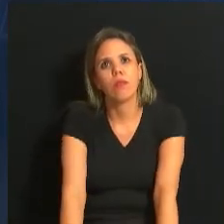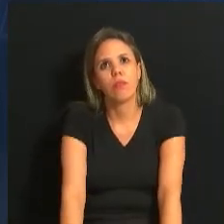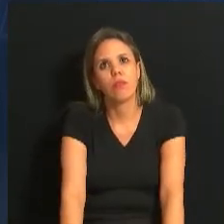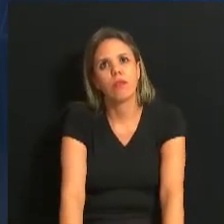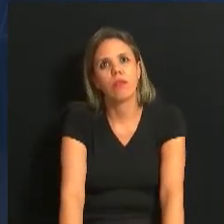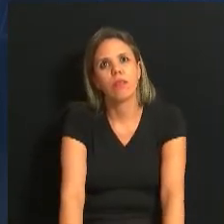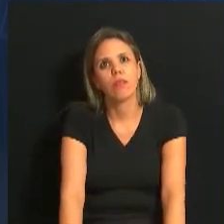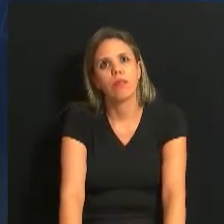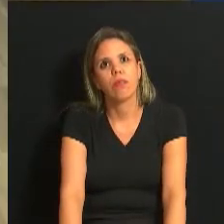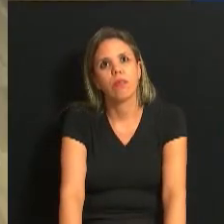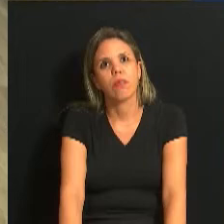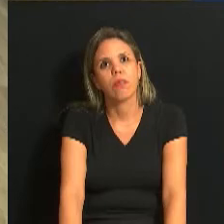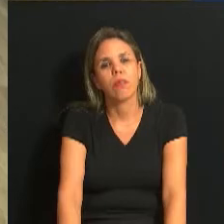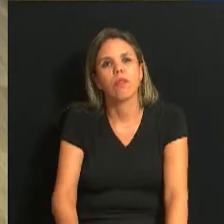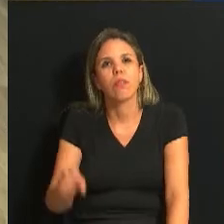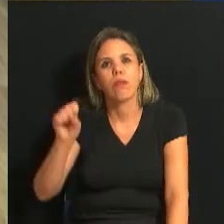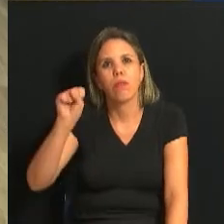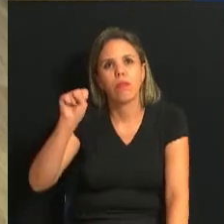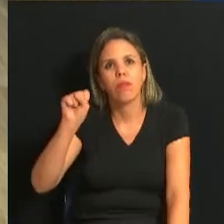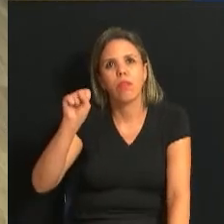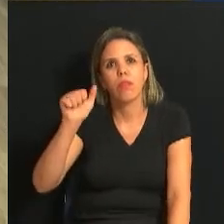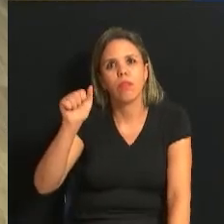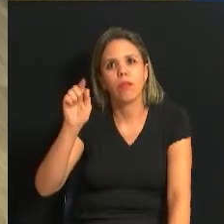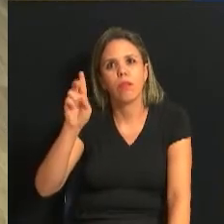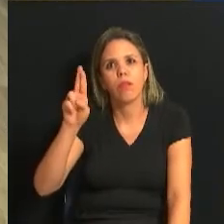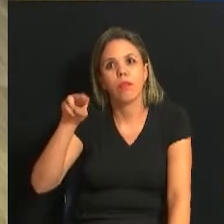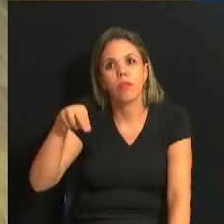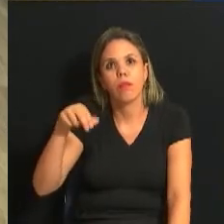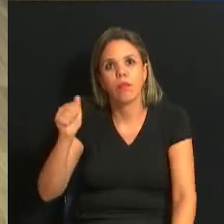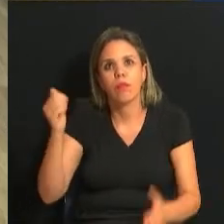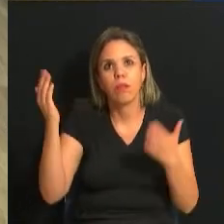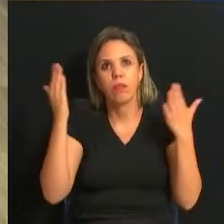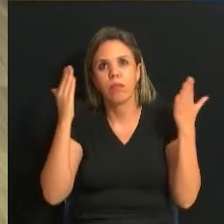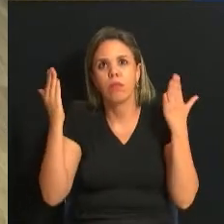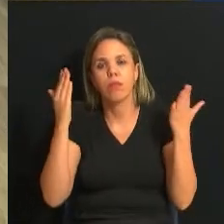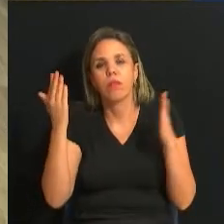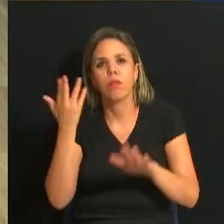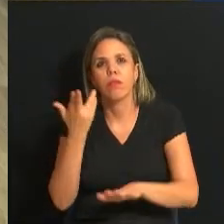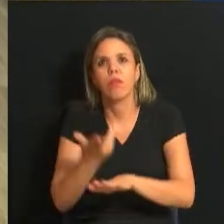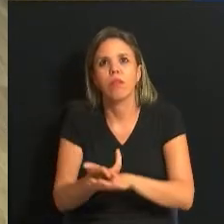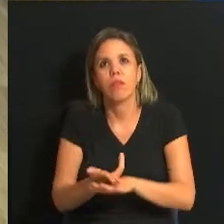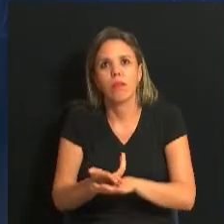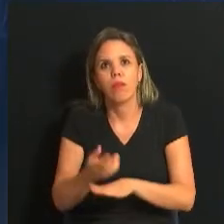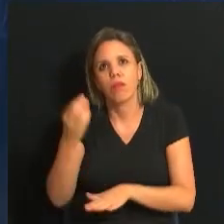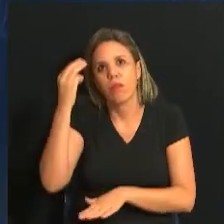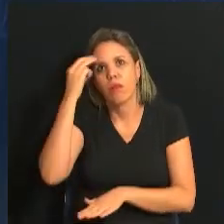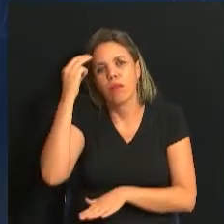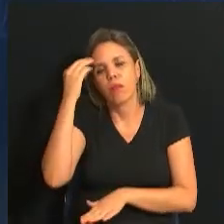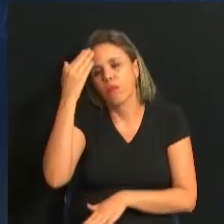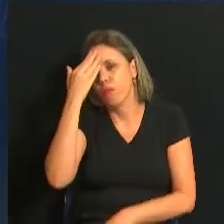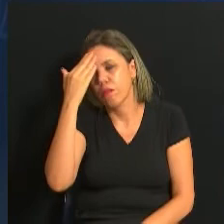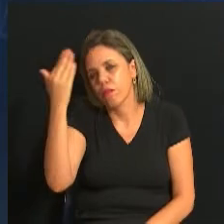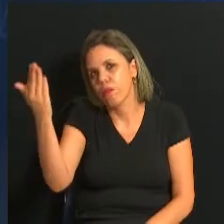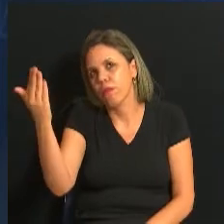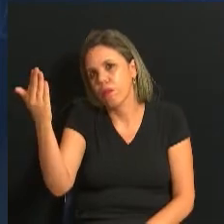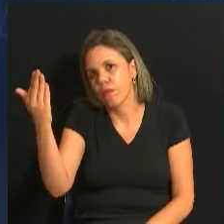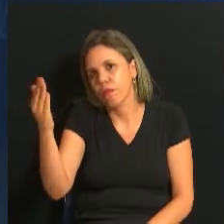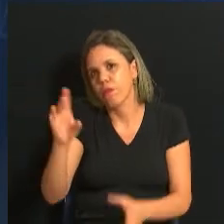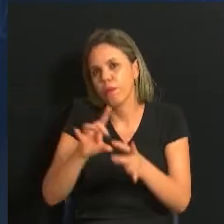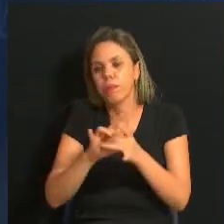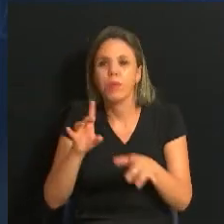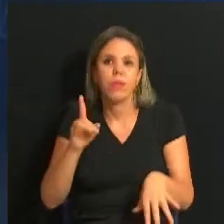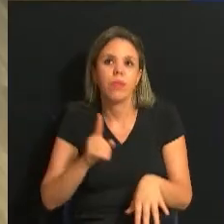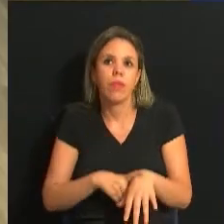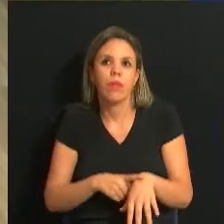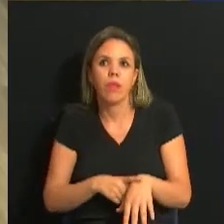Realmente, Sabrina Amaral, psicóloga, hipnoterapeuta clínica, coach da mente, muito obrigado pela disponibilidade do